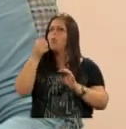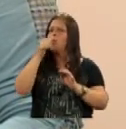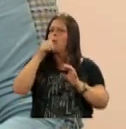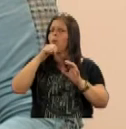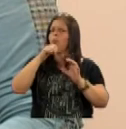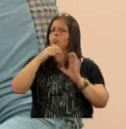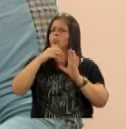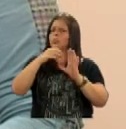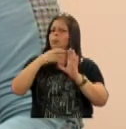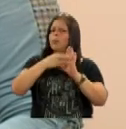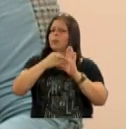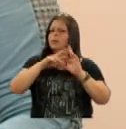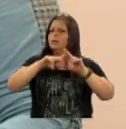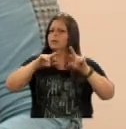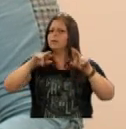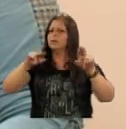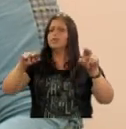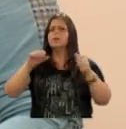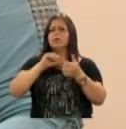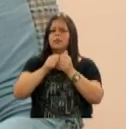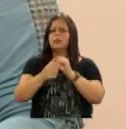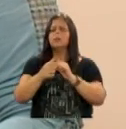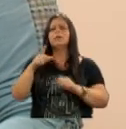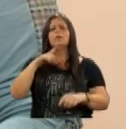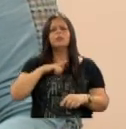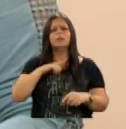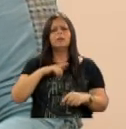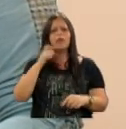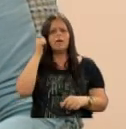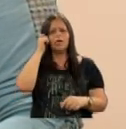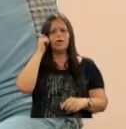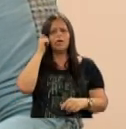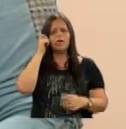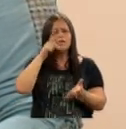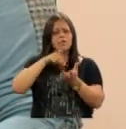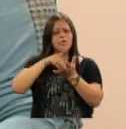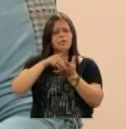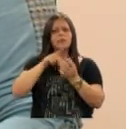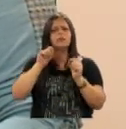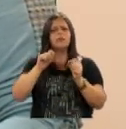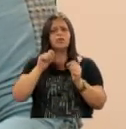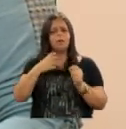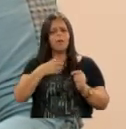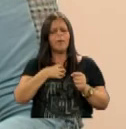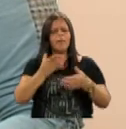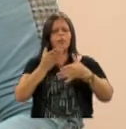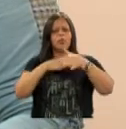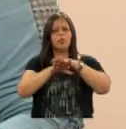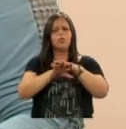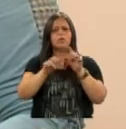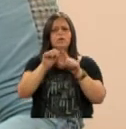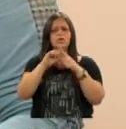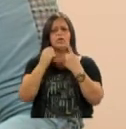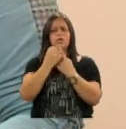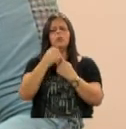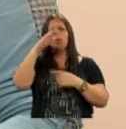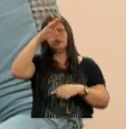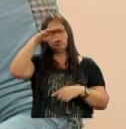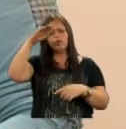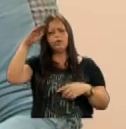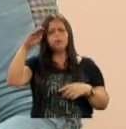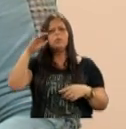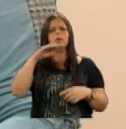esportivas e nós temos assim a certeza de que é uma forma de inclusão social dos nossos alunos se